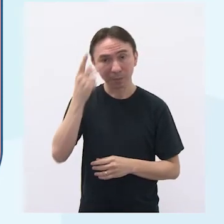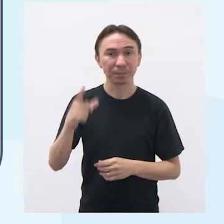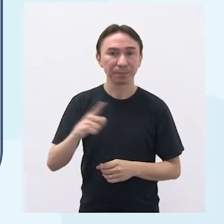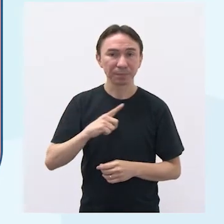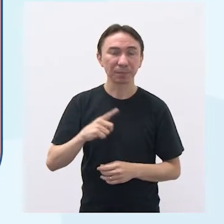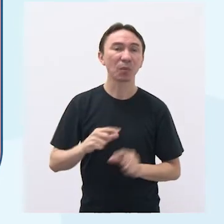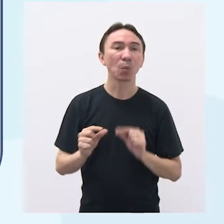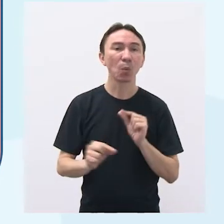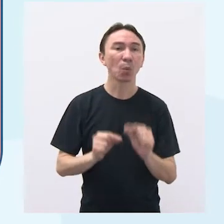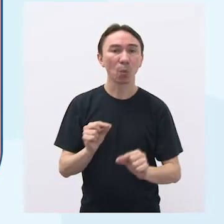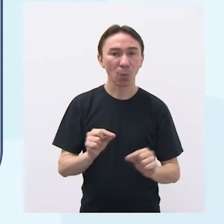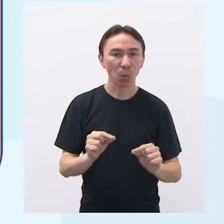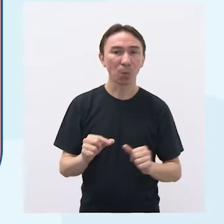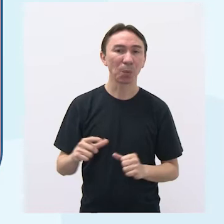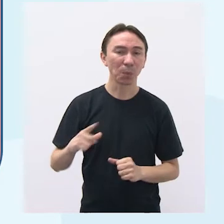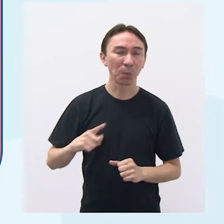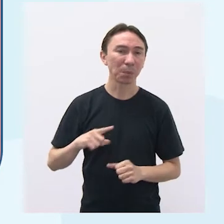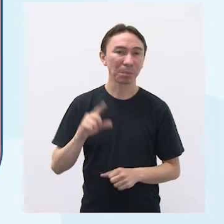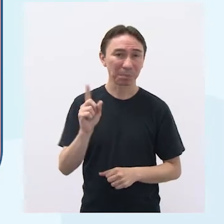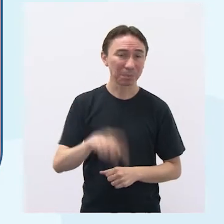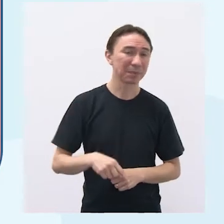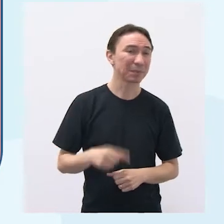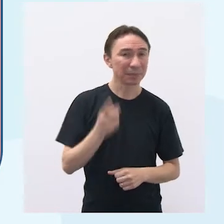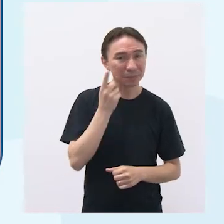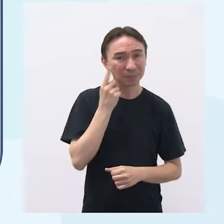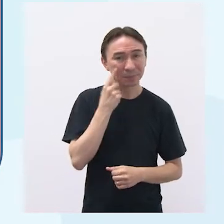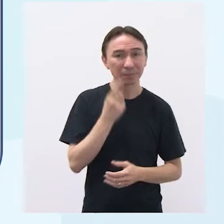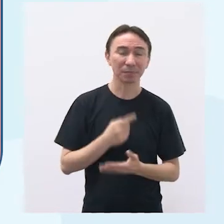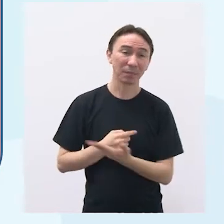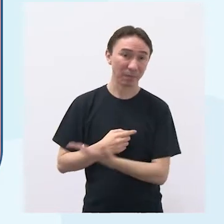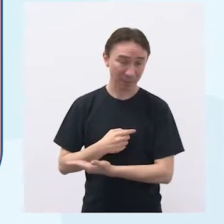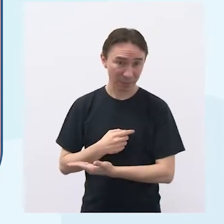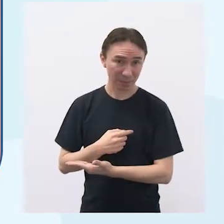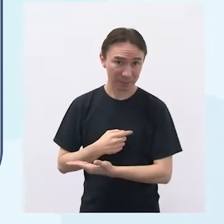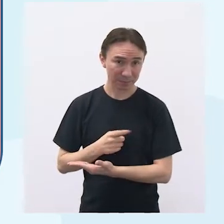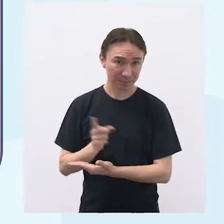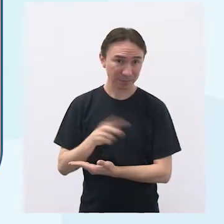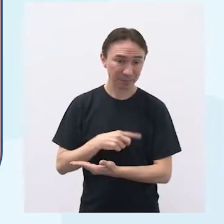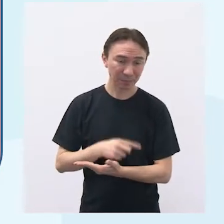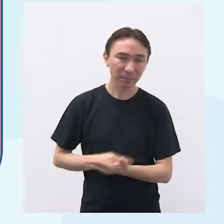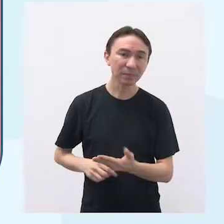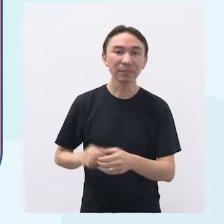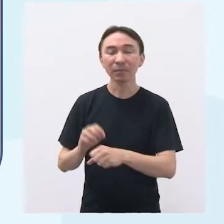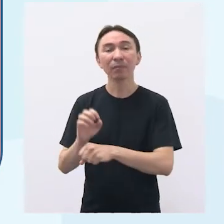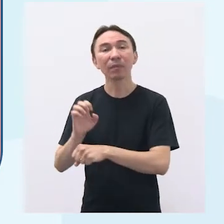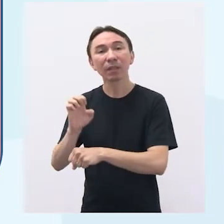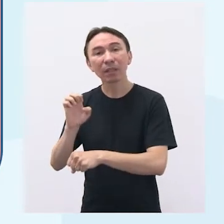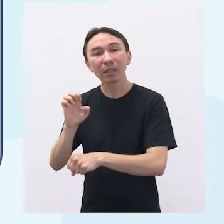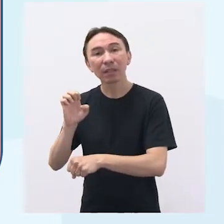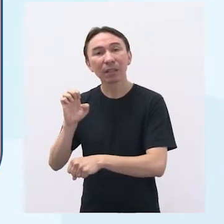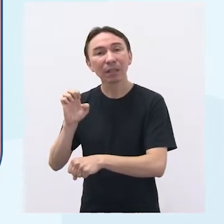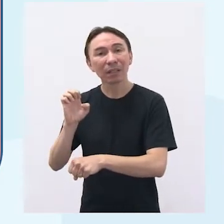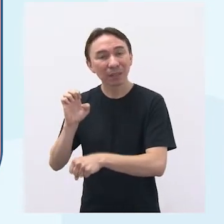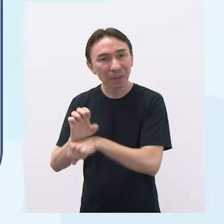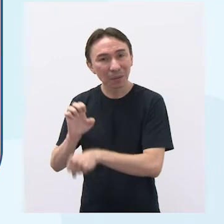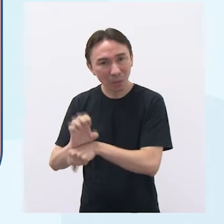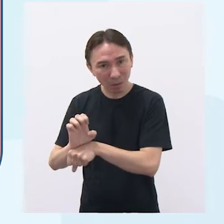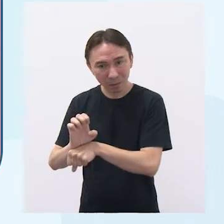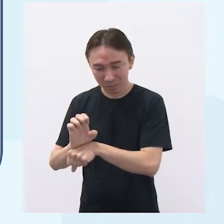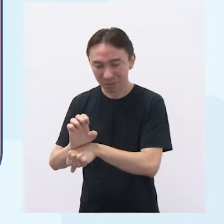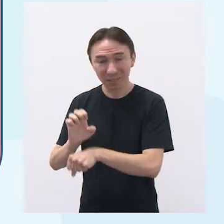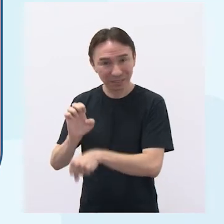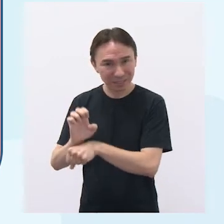diretrizes curriculares estaduais e as diretrizes curriculares nacionais para a educação étnico-racial.